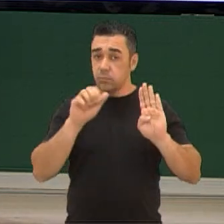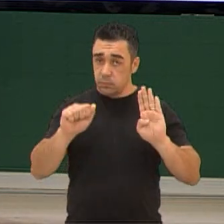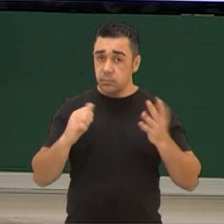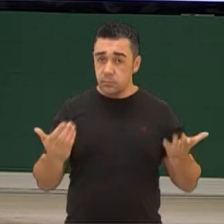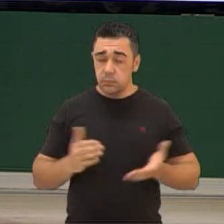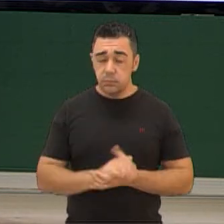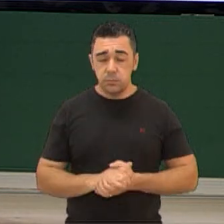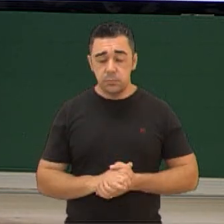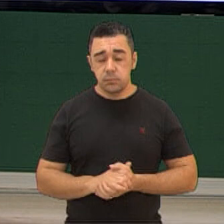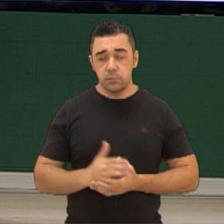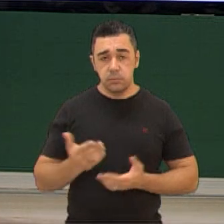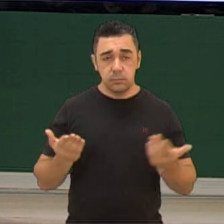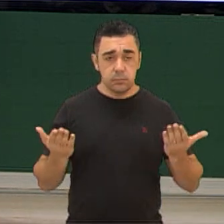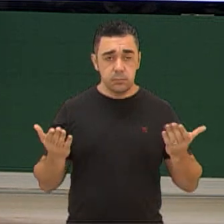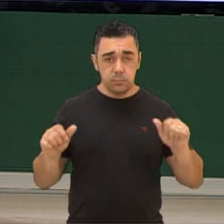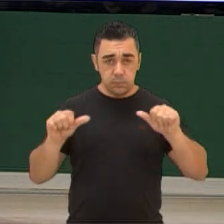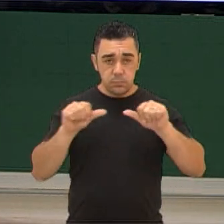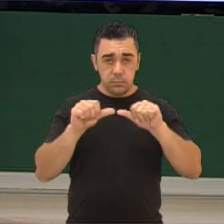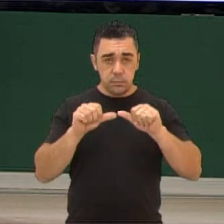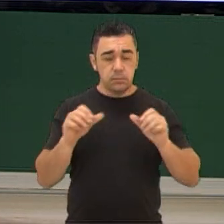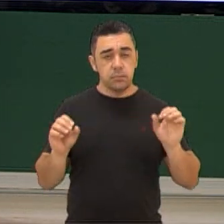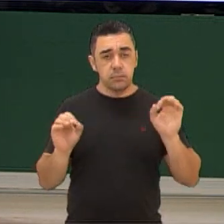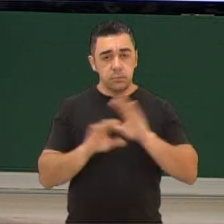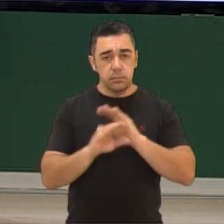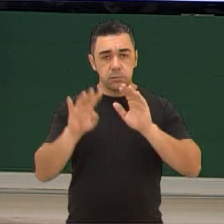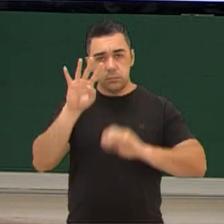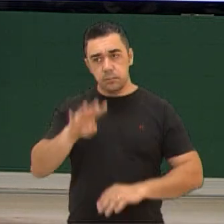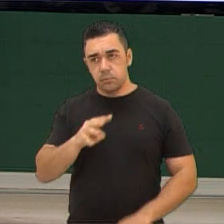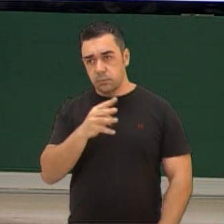de A. Então, ele quer que você complete